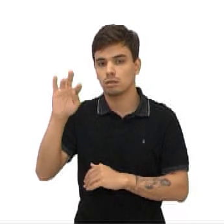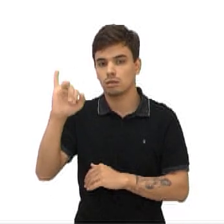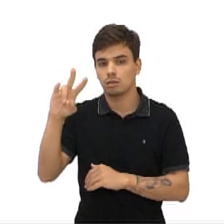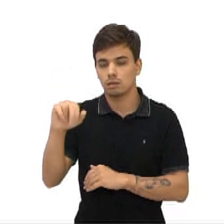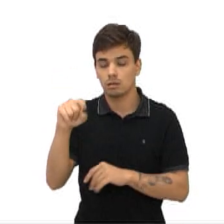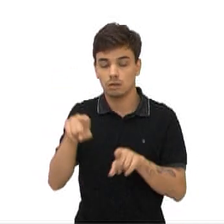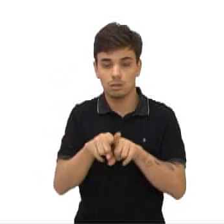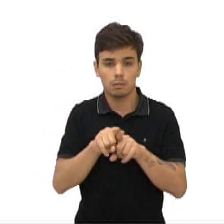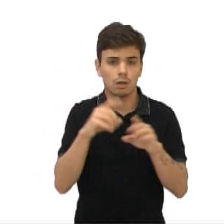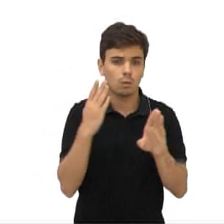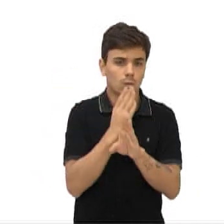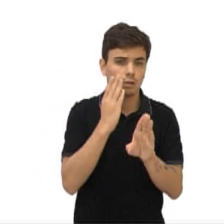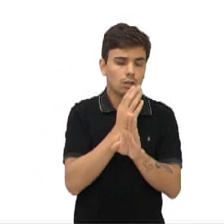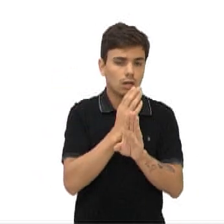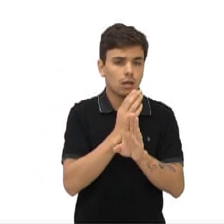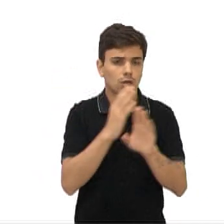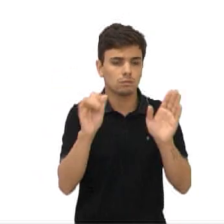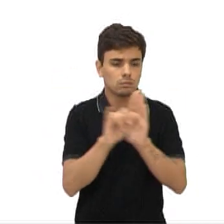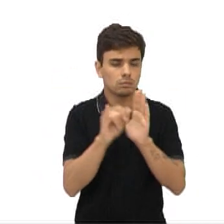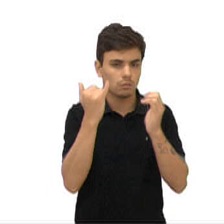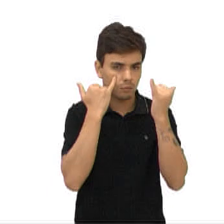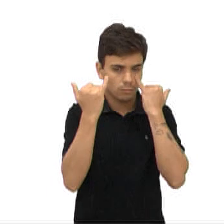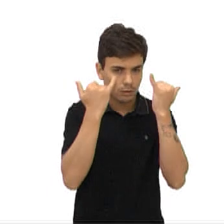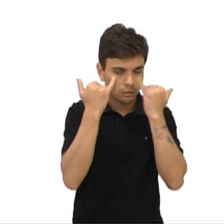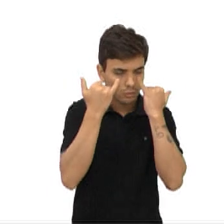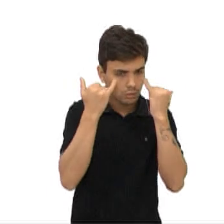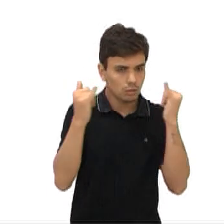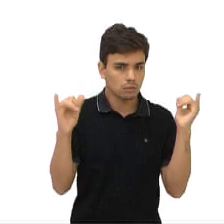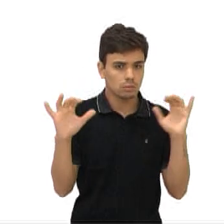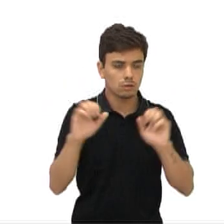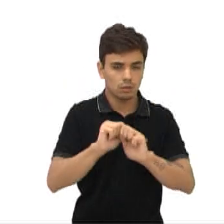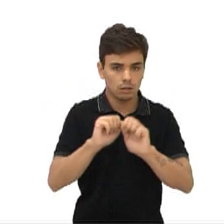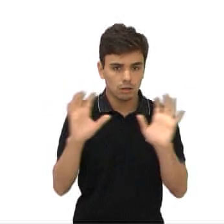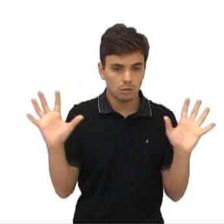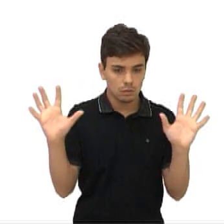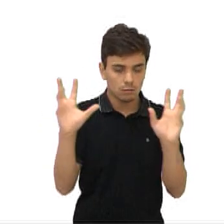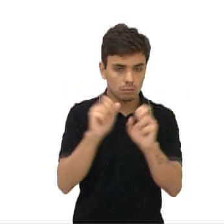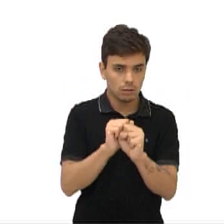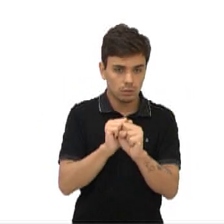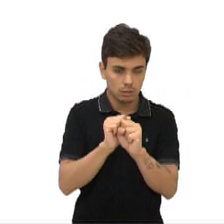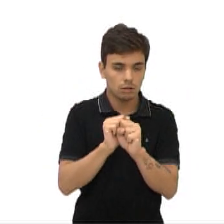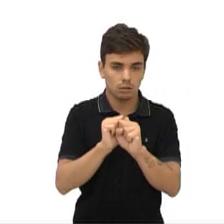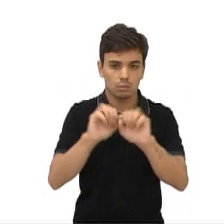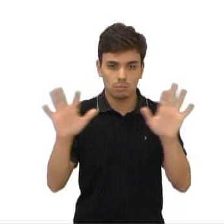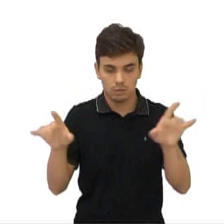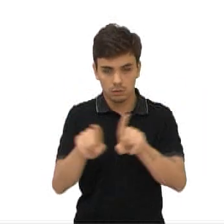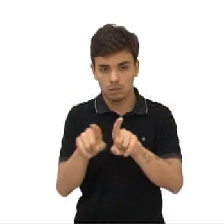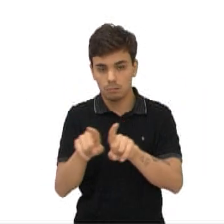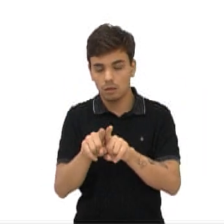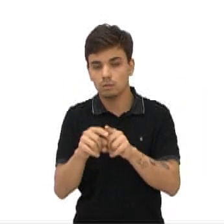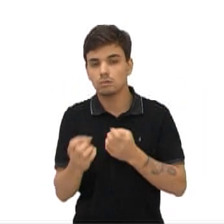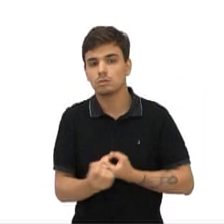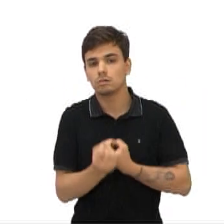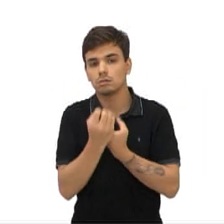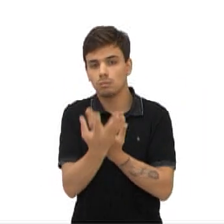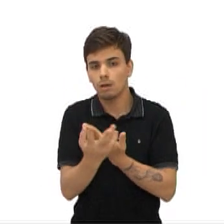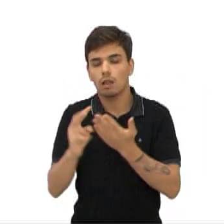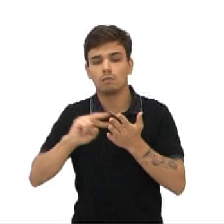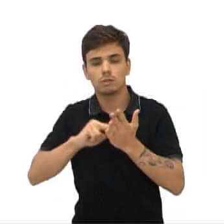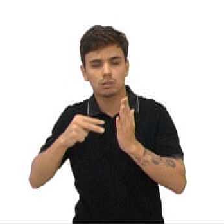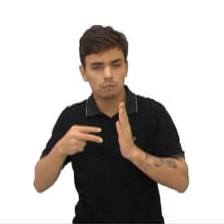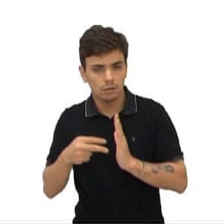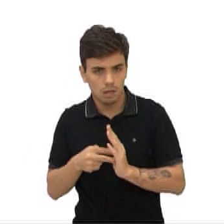informações explícitas em um texto e vamos inferir o sentido de uma palavra ou expressão e ainda inferir